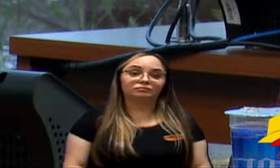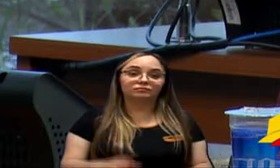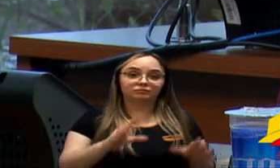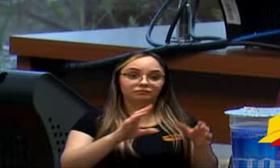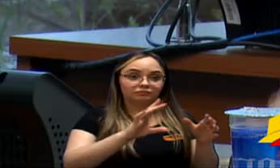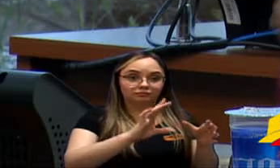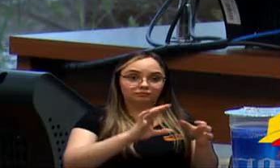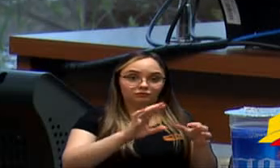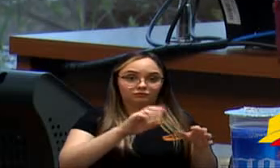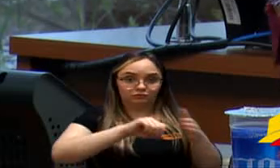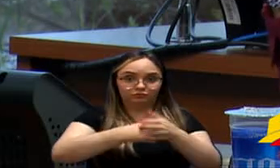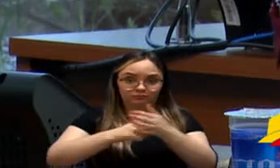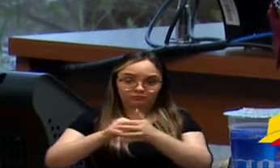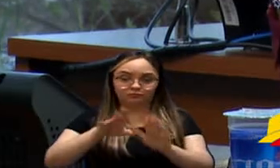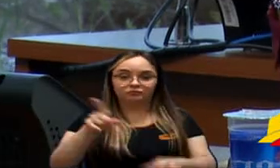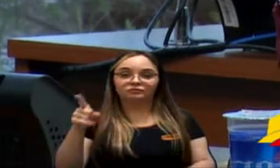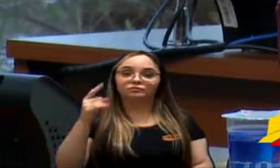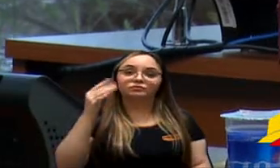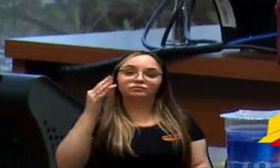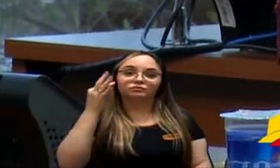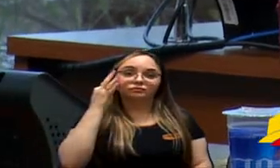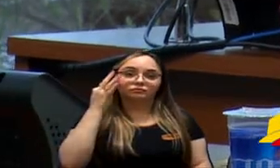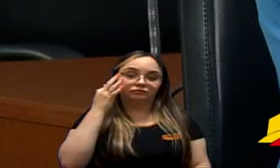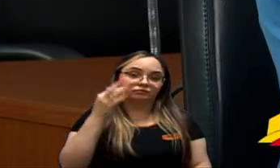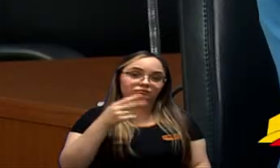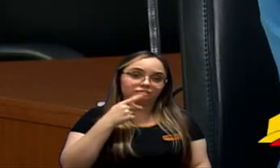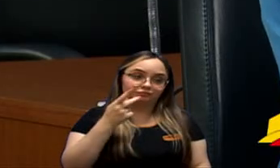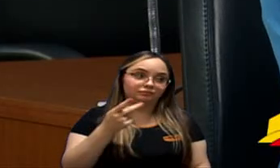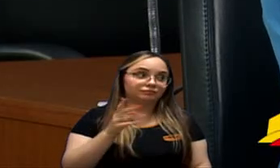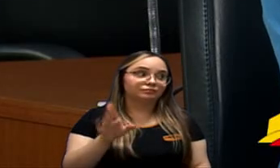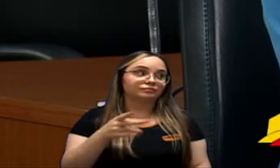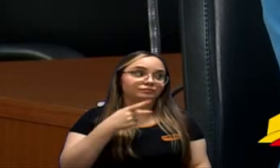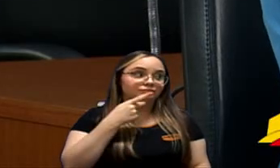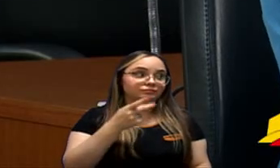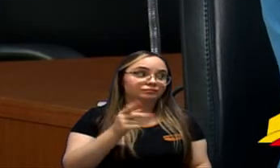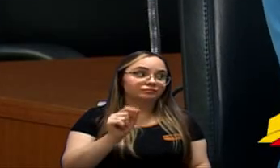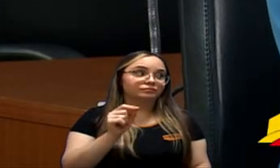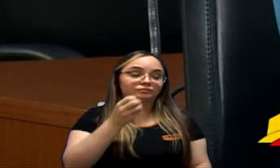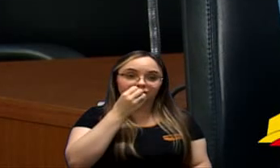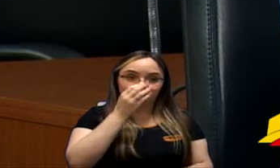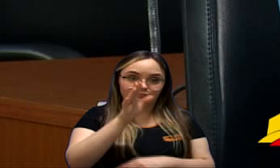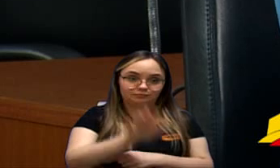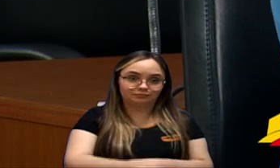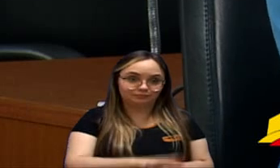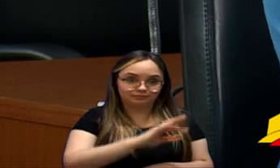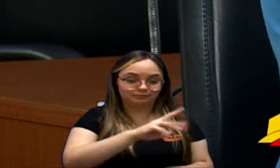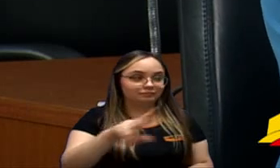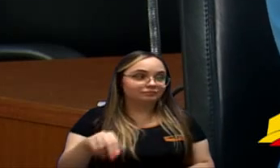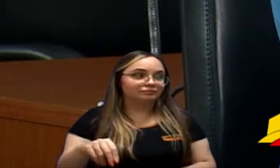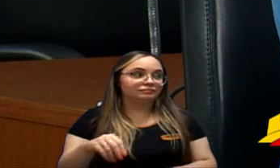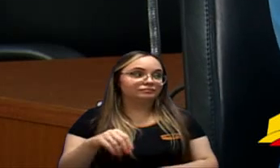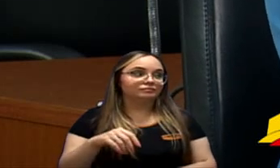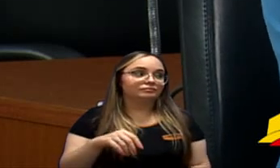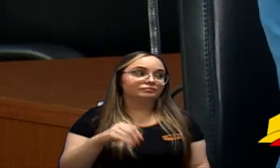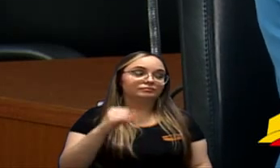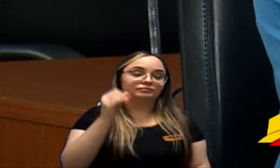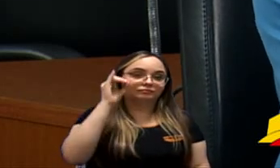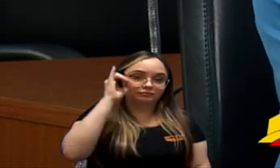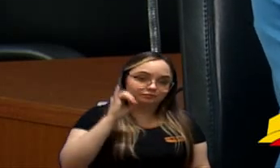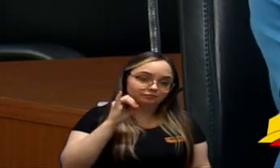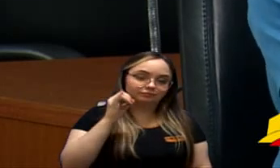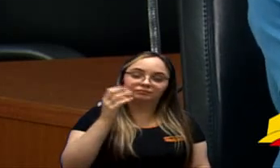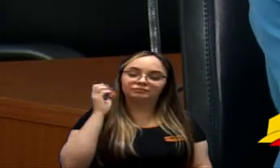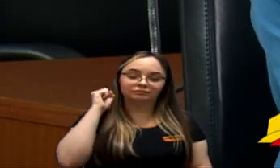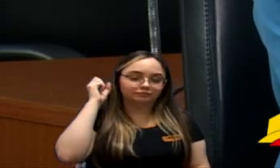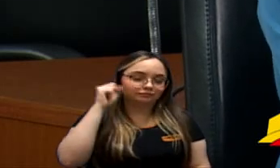outros para o Fausto poder falar, tá ok? Eu sugeria justamente isso, até porque... Boa tarde a todos, né? Boa tarde, vereador Yara, Fernanda, Luiz Santos,